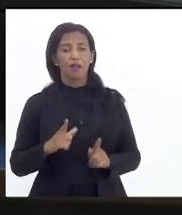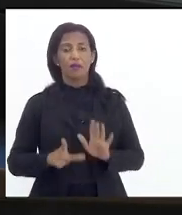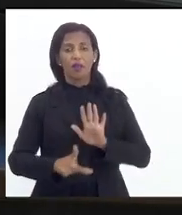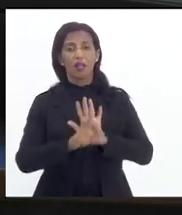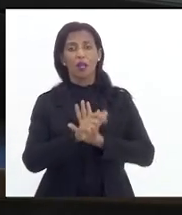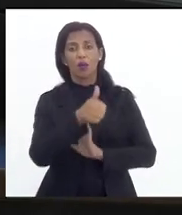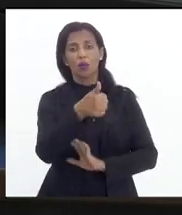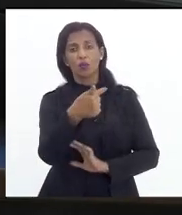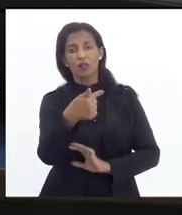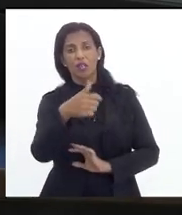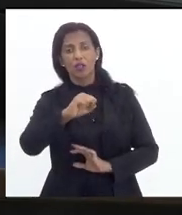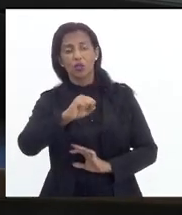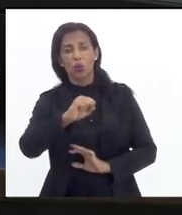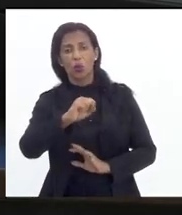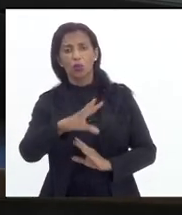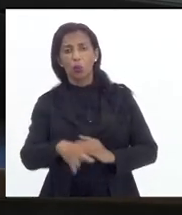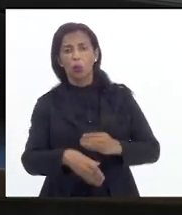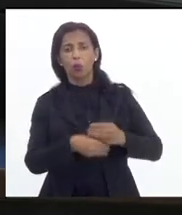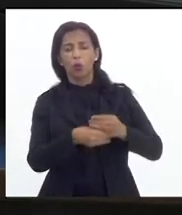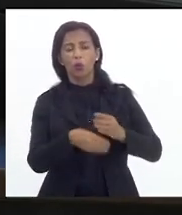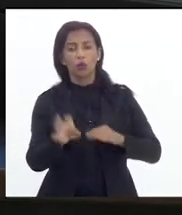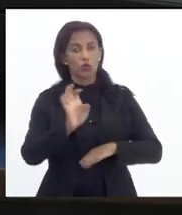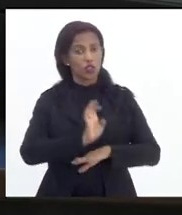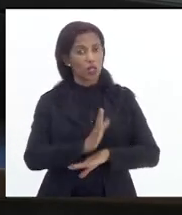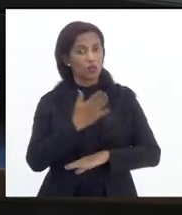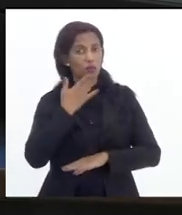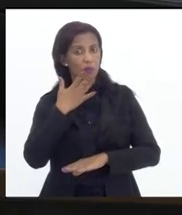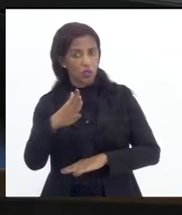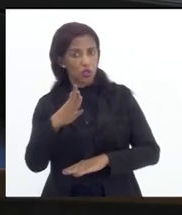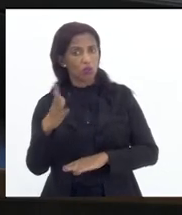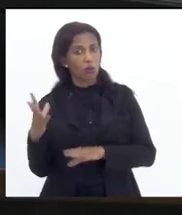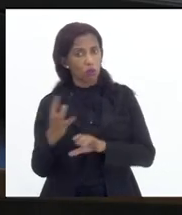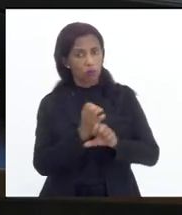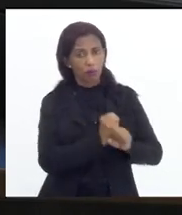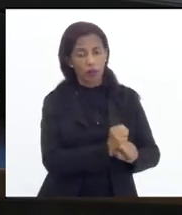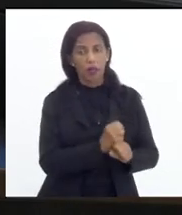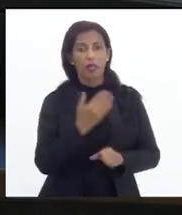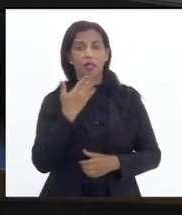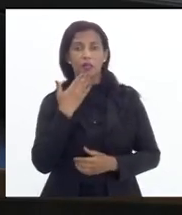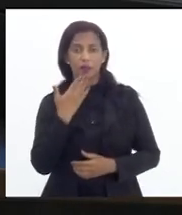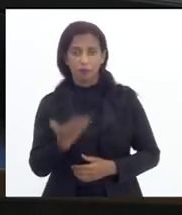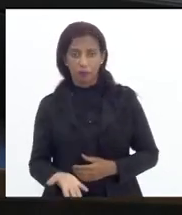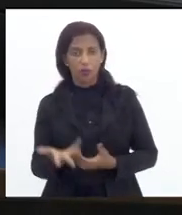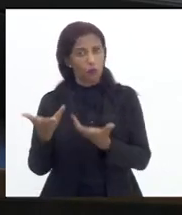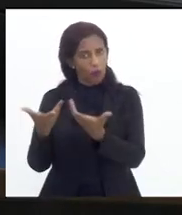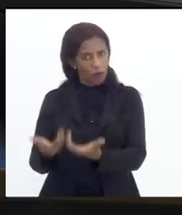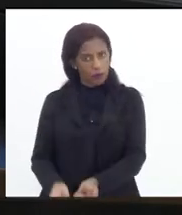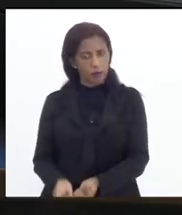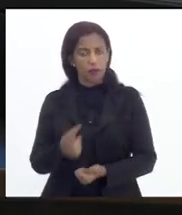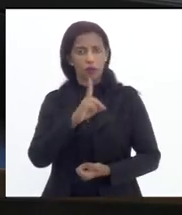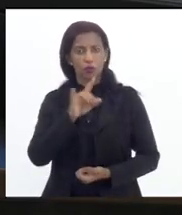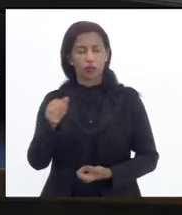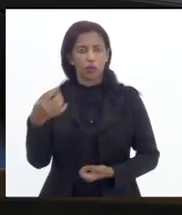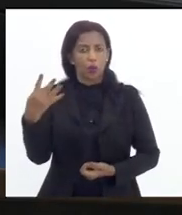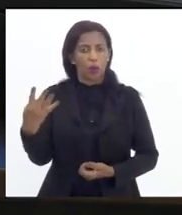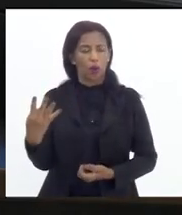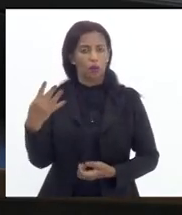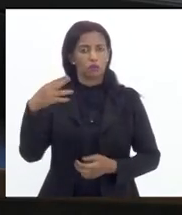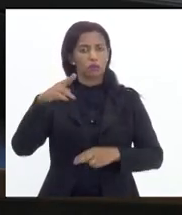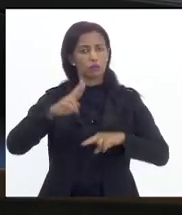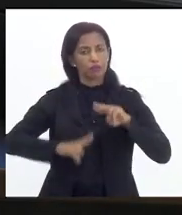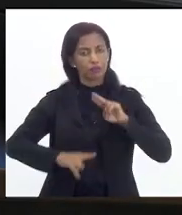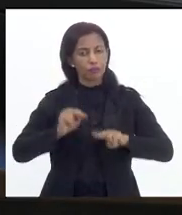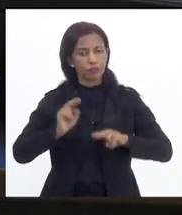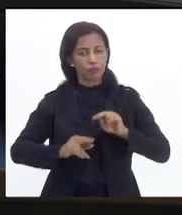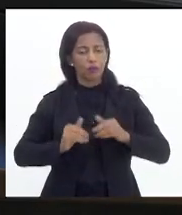complementar 178 o estado do Rio de Janeiro fez o pedido de adesão e esse pedido de adesão foi aceito no dia quatro de junho